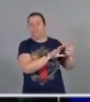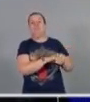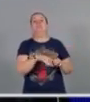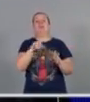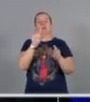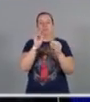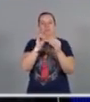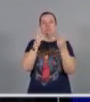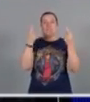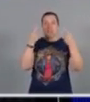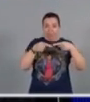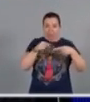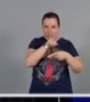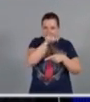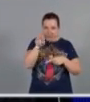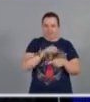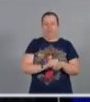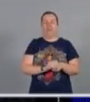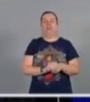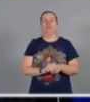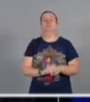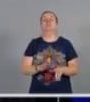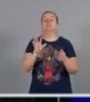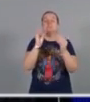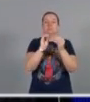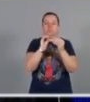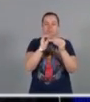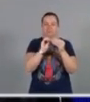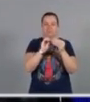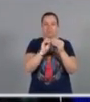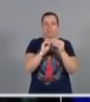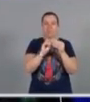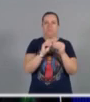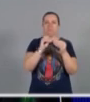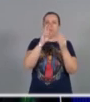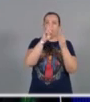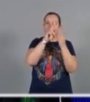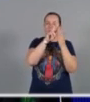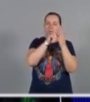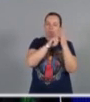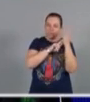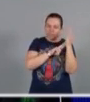desafio e vamos ser bem cristãos